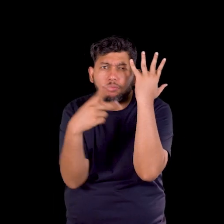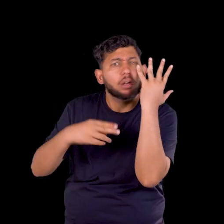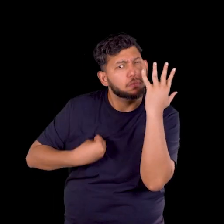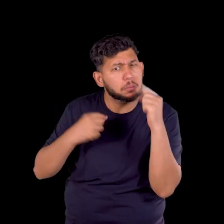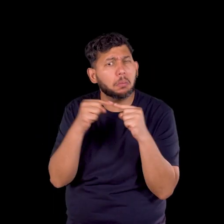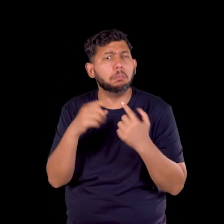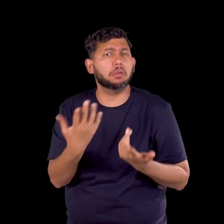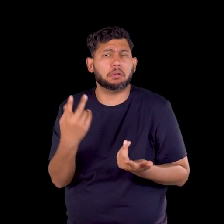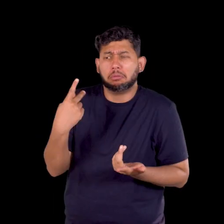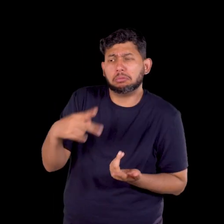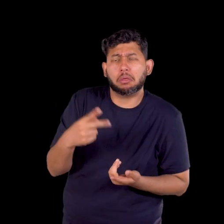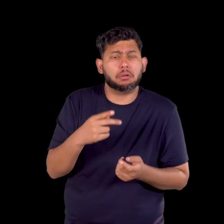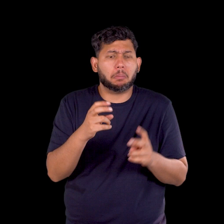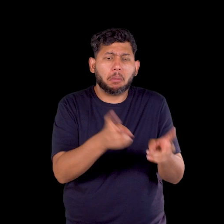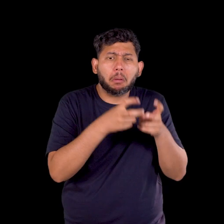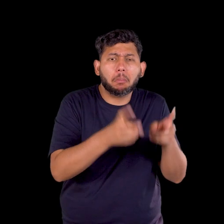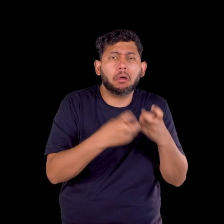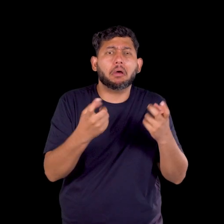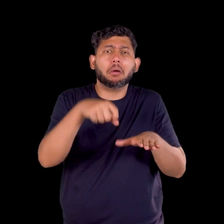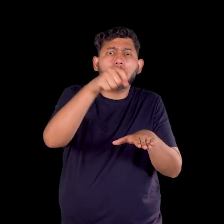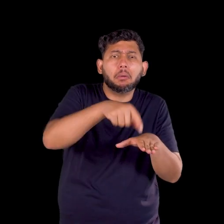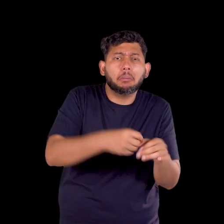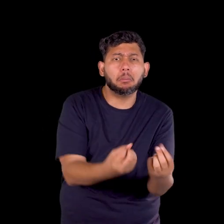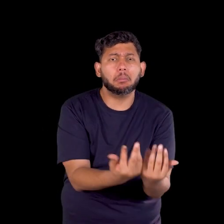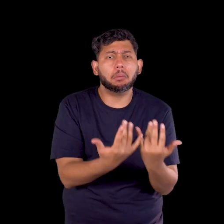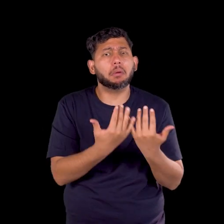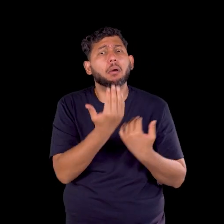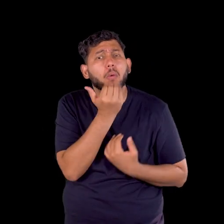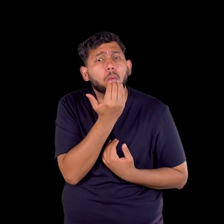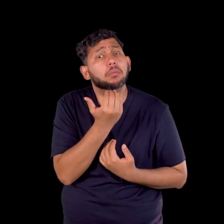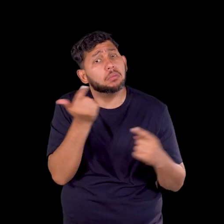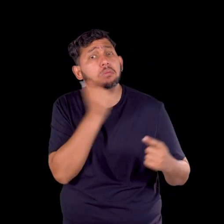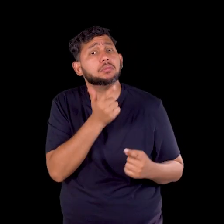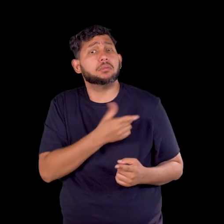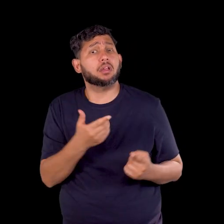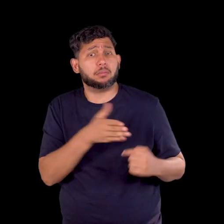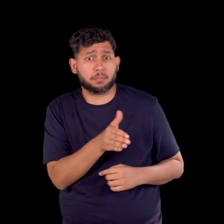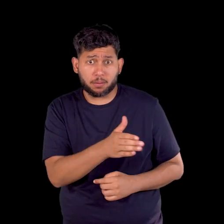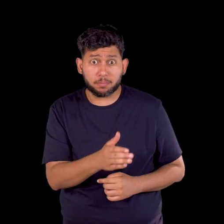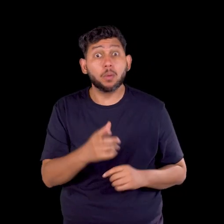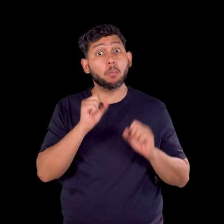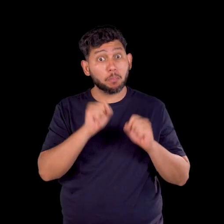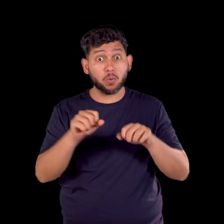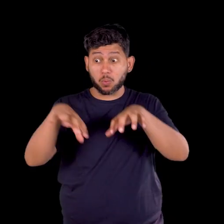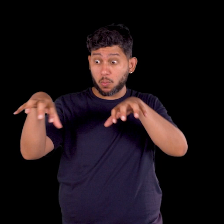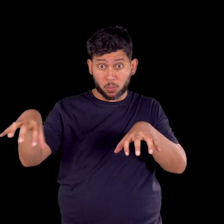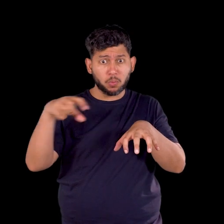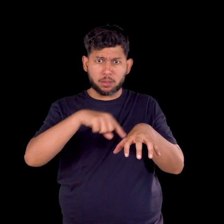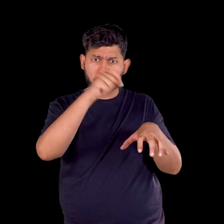tanto econômicas como na instituição da agricultura de consumo imediato, inclusive com trocas com outras